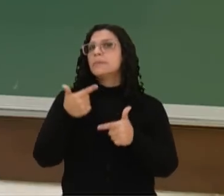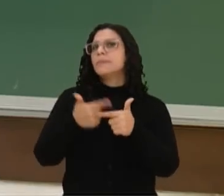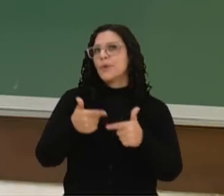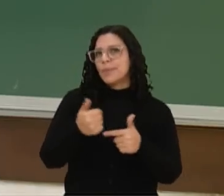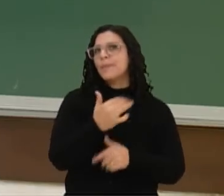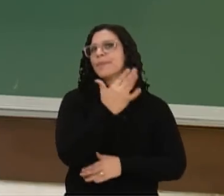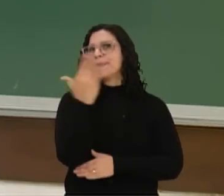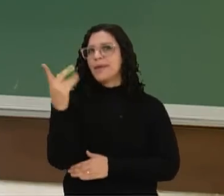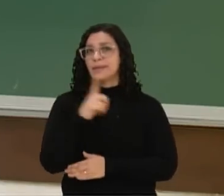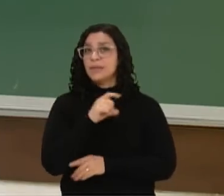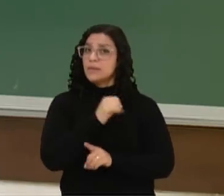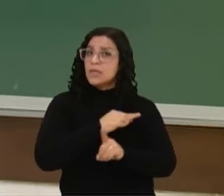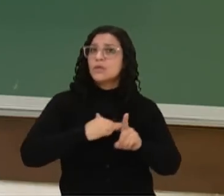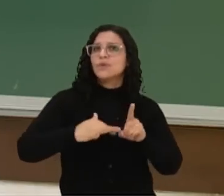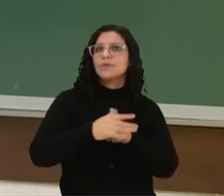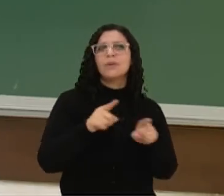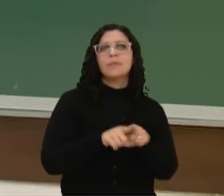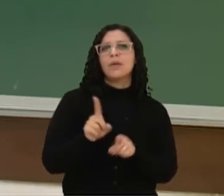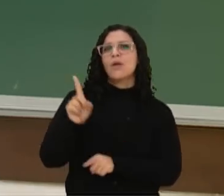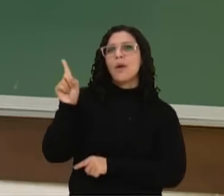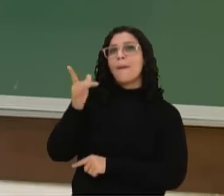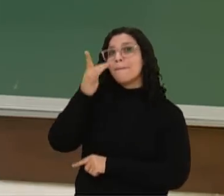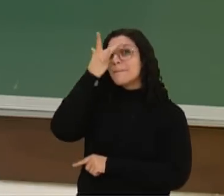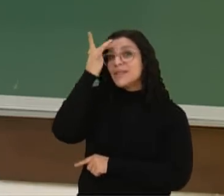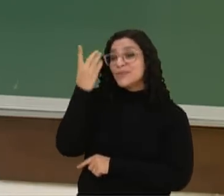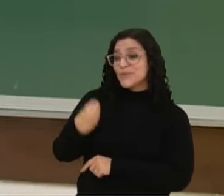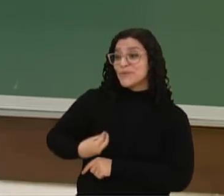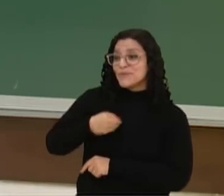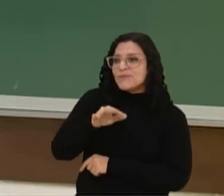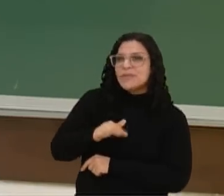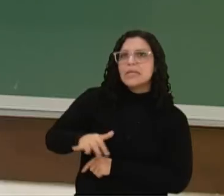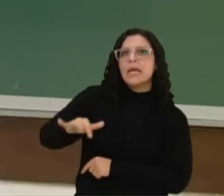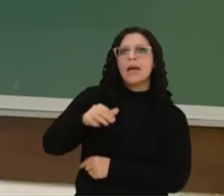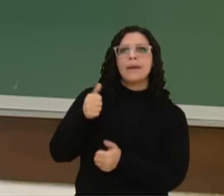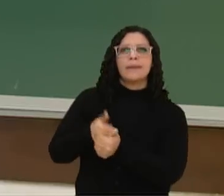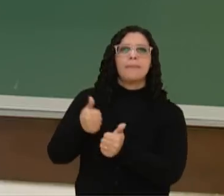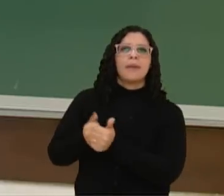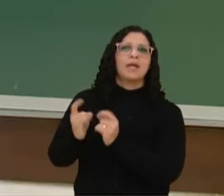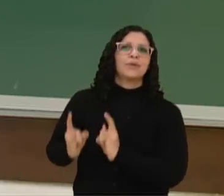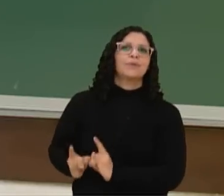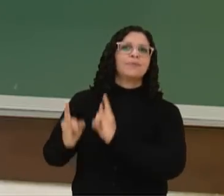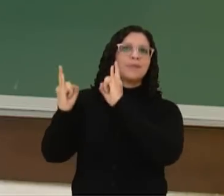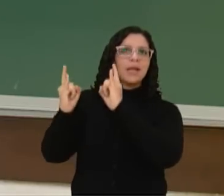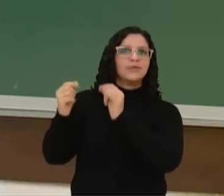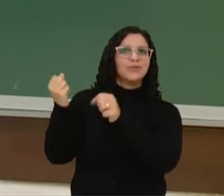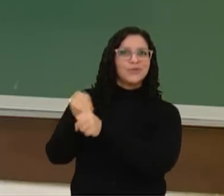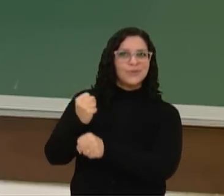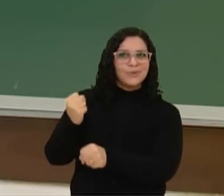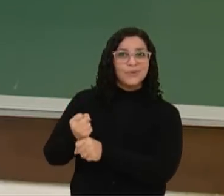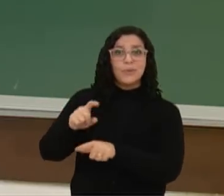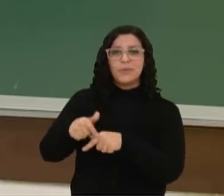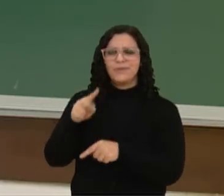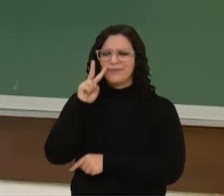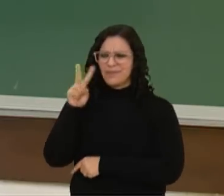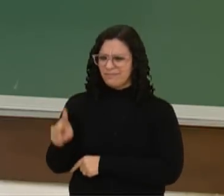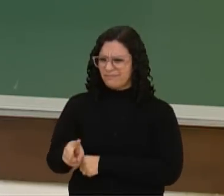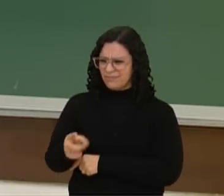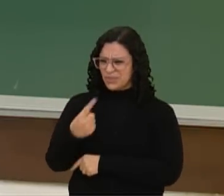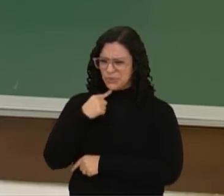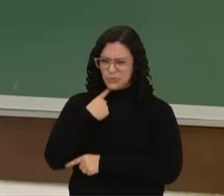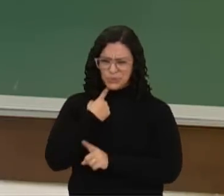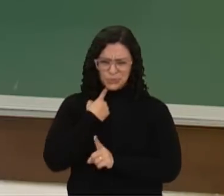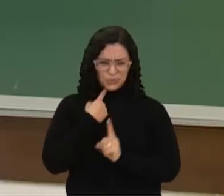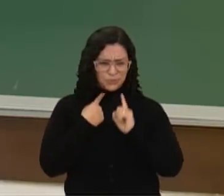aqui e os sociais também, porque tem pessoas que vivem naquela área ou próximo daquela área e que estão vendo toda aquela